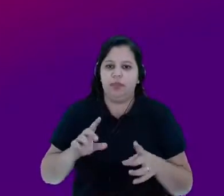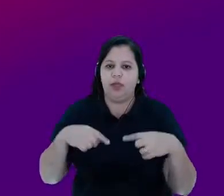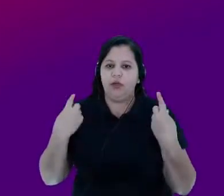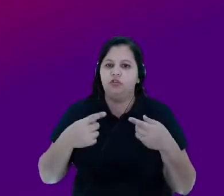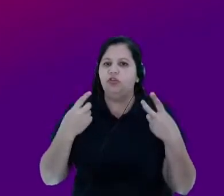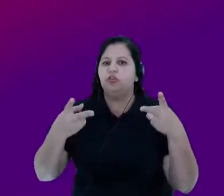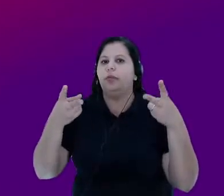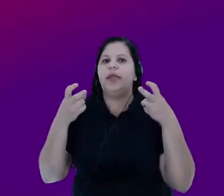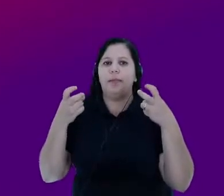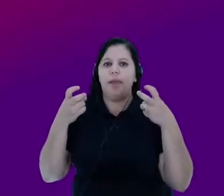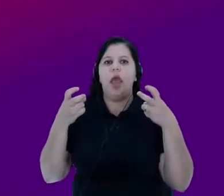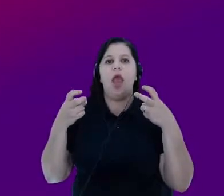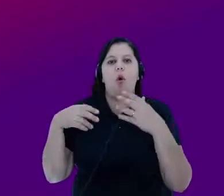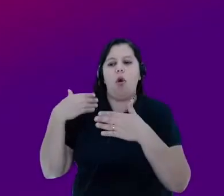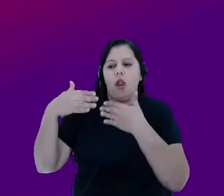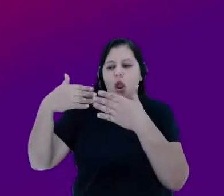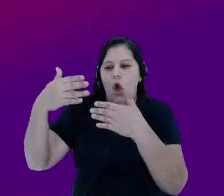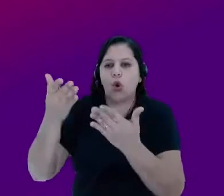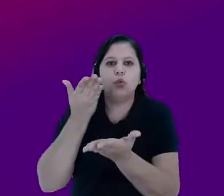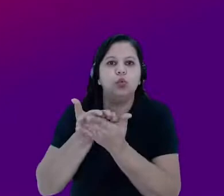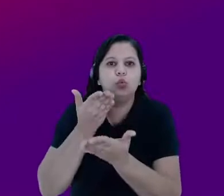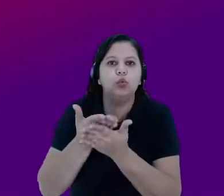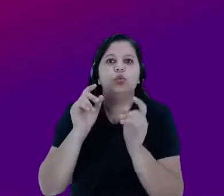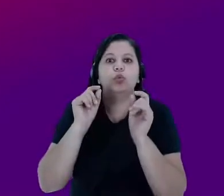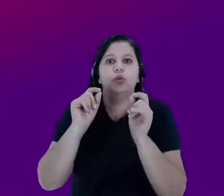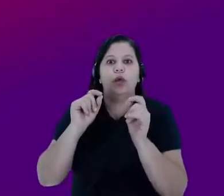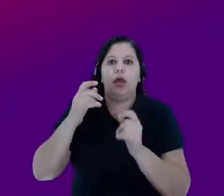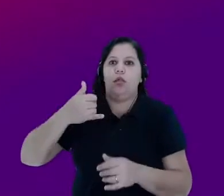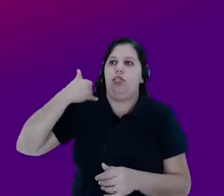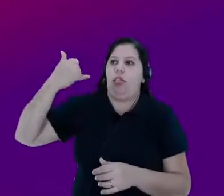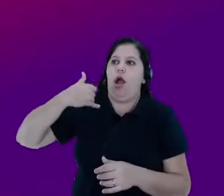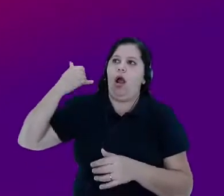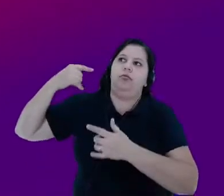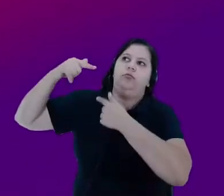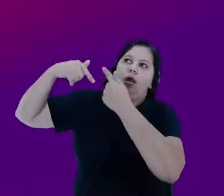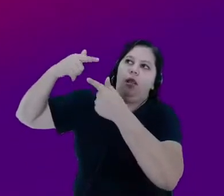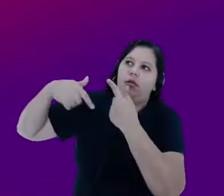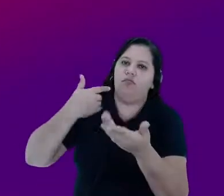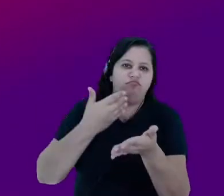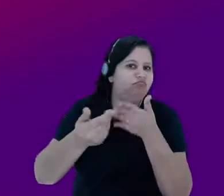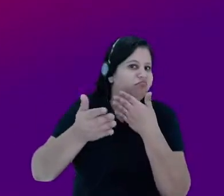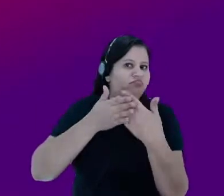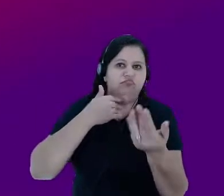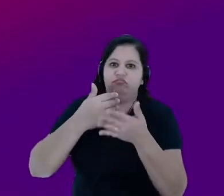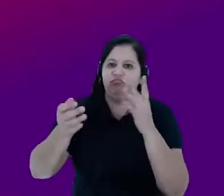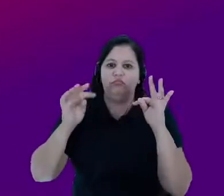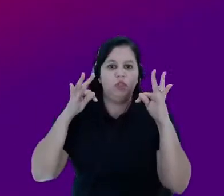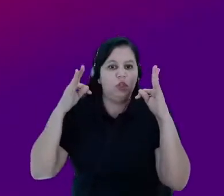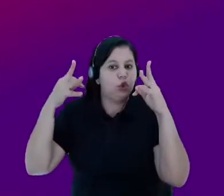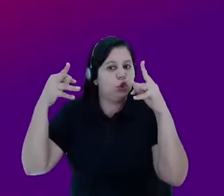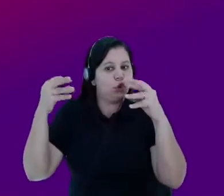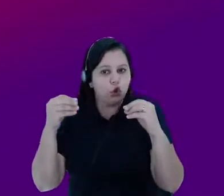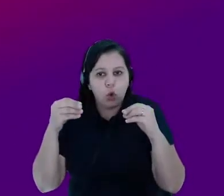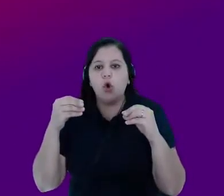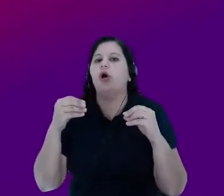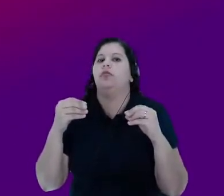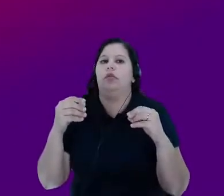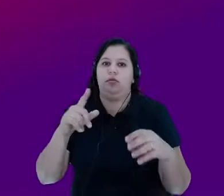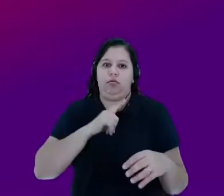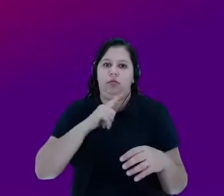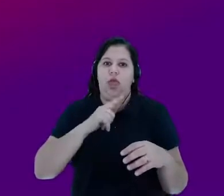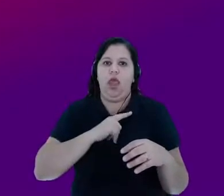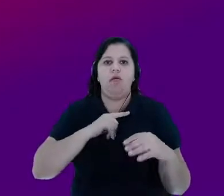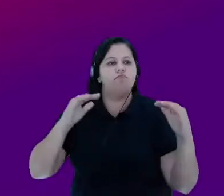estudo é que, independente da geração, todas elas, de certa forma, se converge no tema